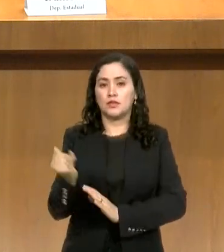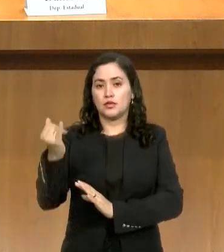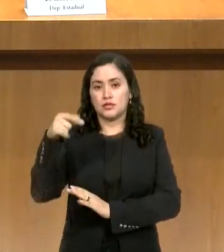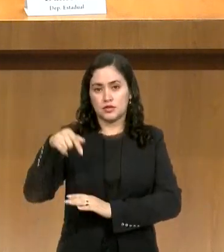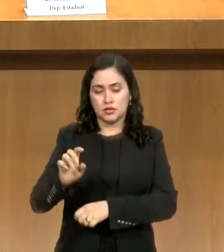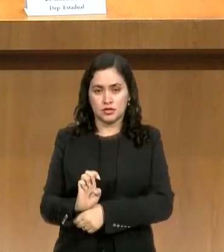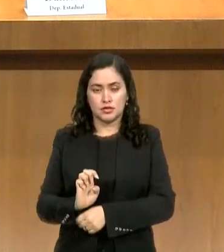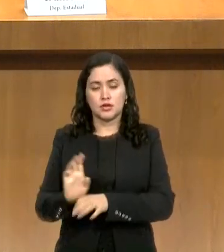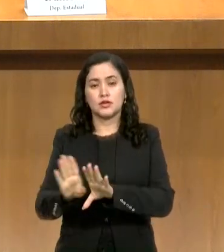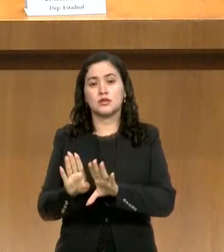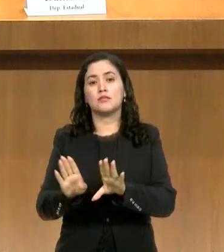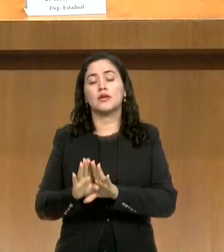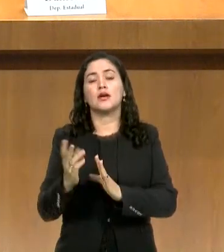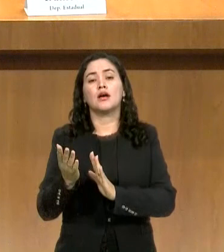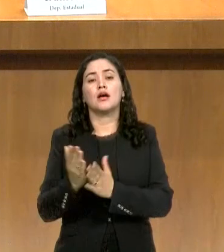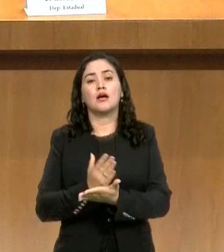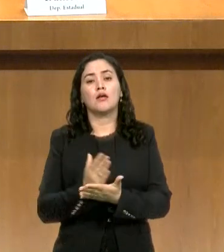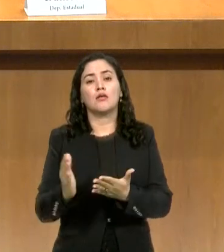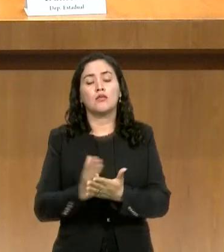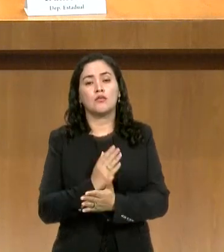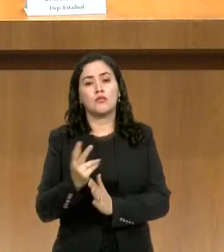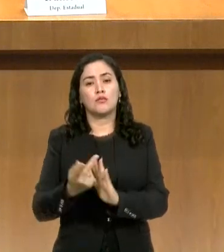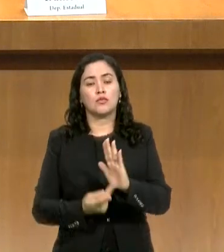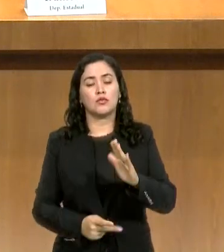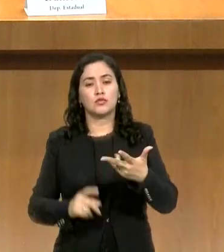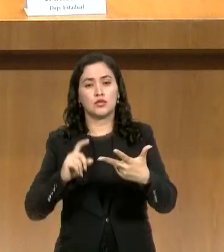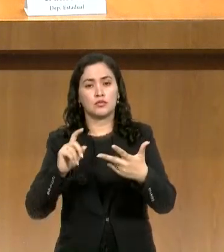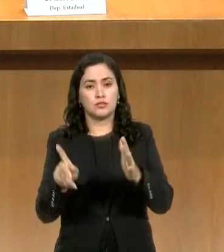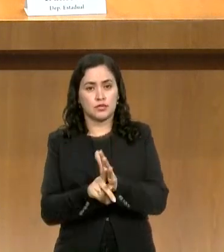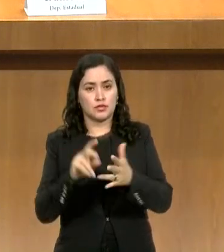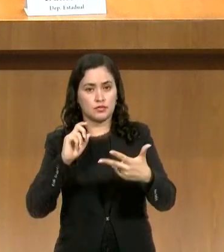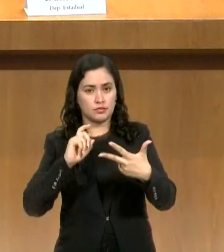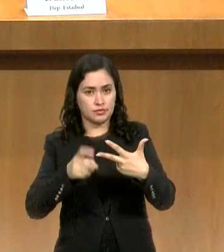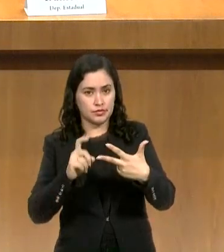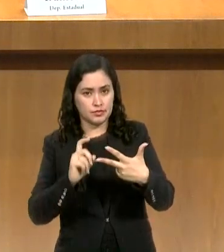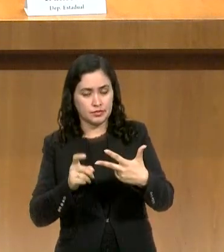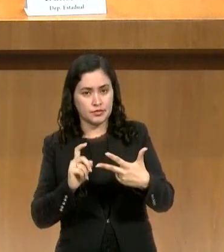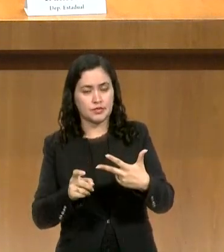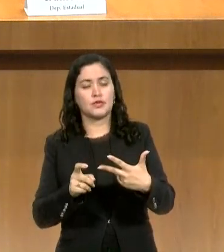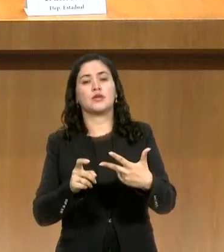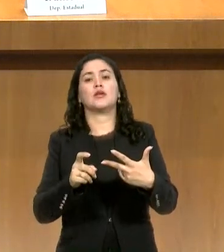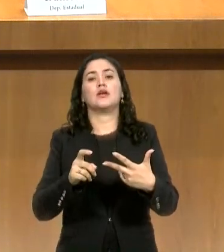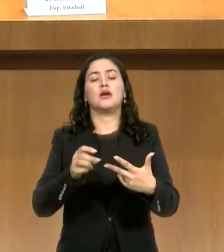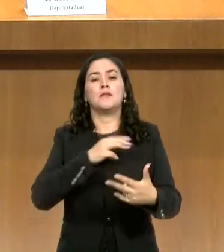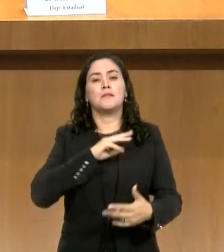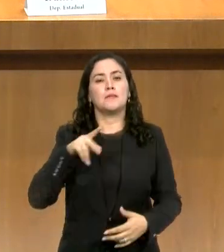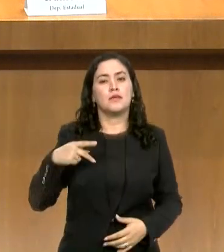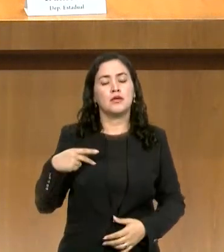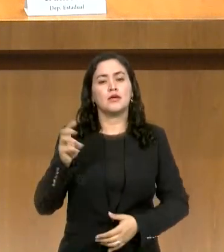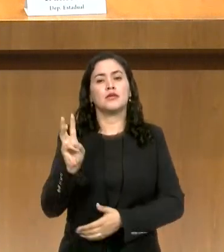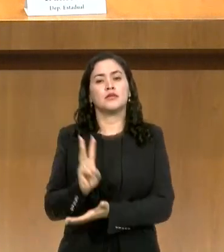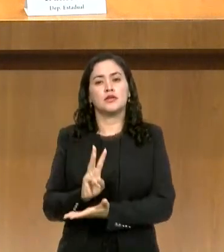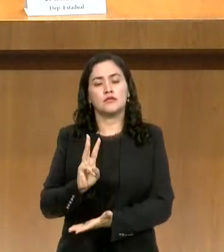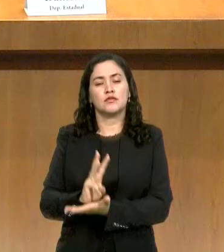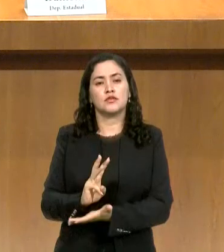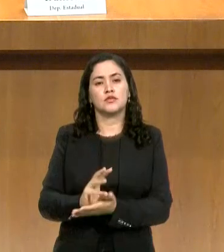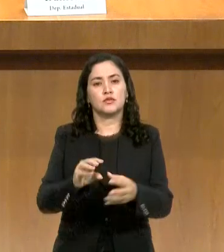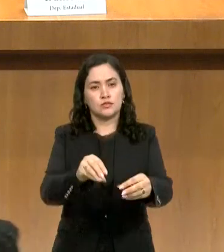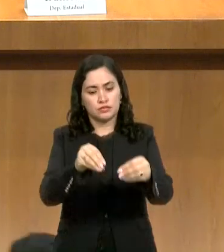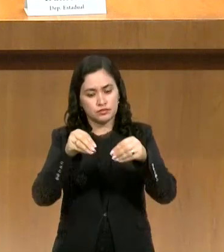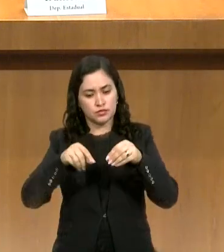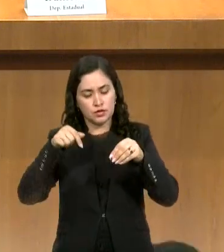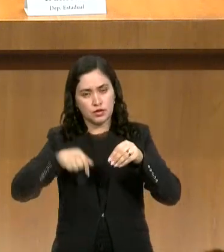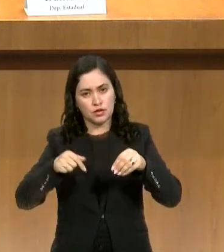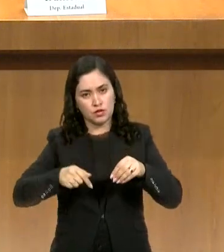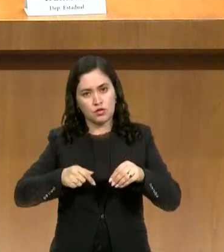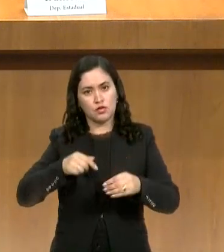que vêm do Poder Executivo, da Defensoria Pública, do Ministério Público, lembrando que a Assembleia Legislativa tem esse poder de acordo